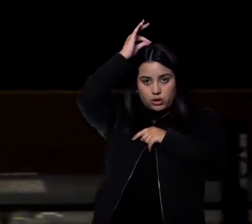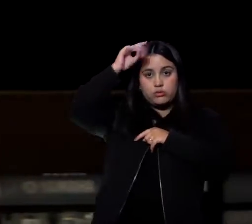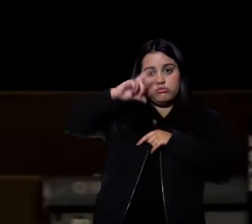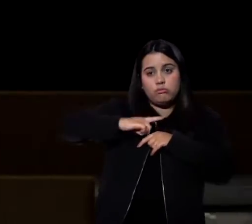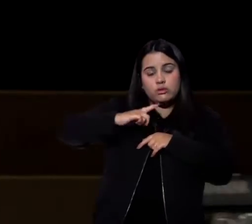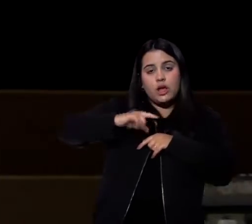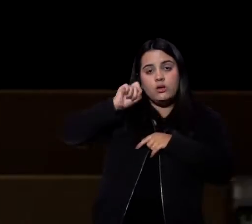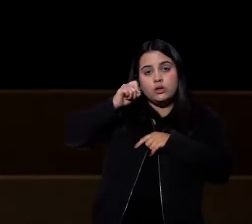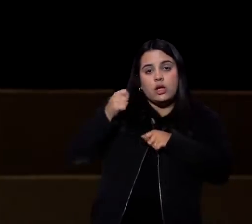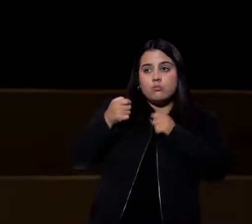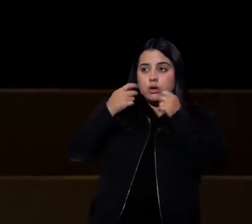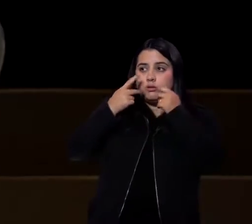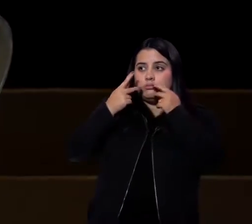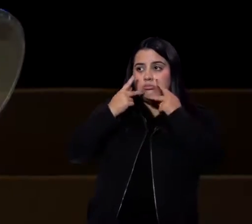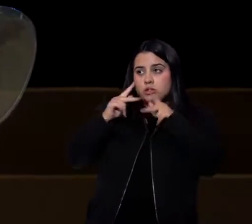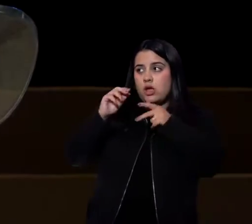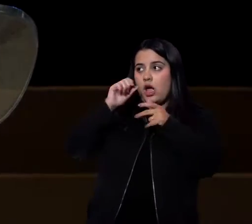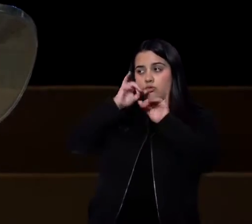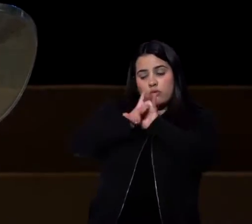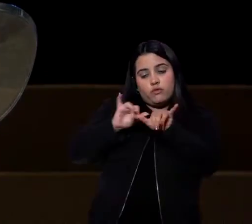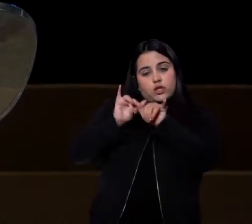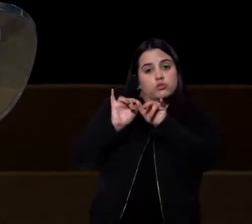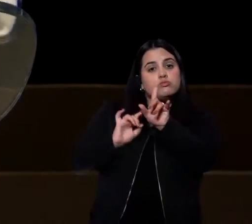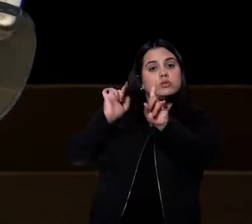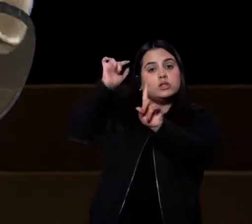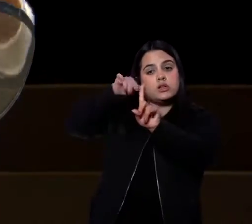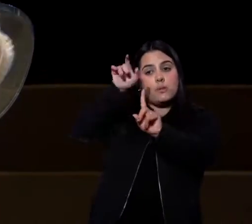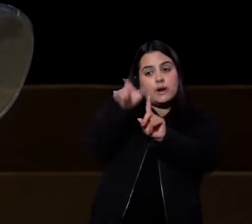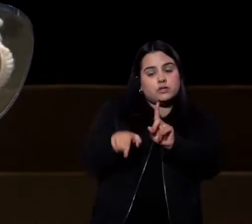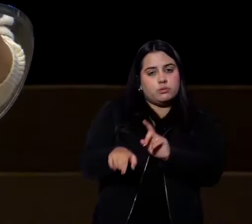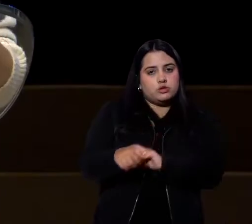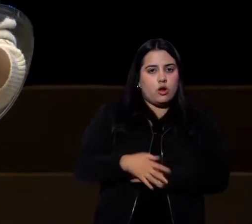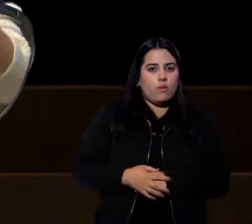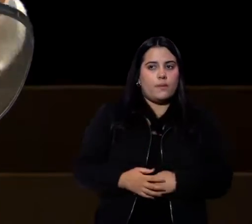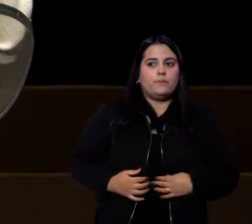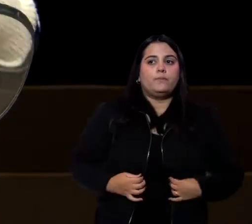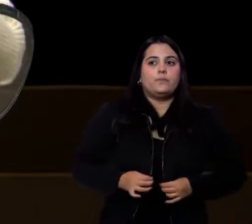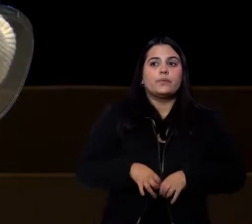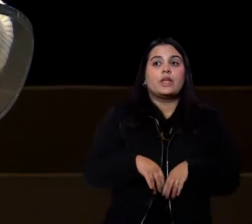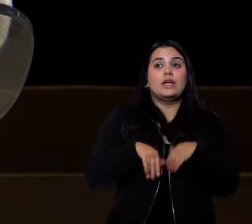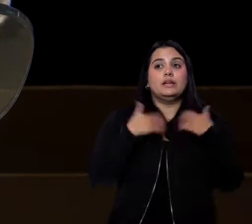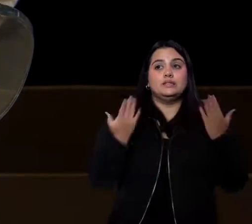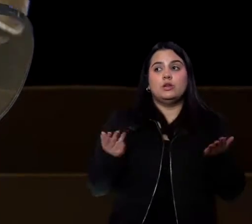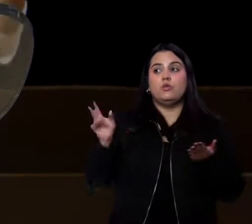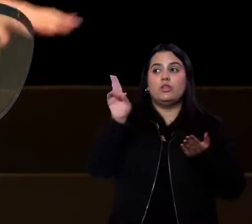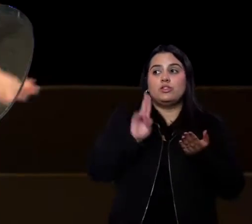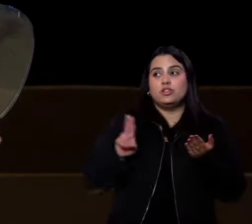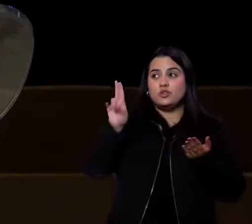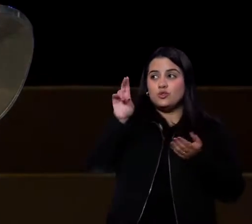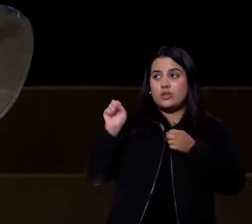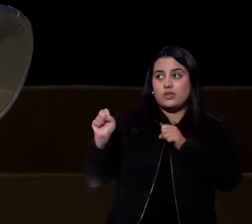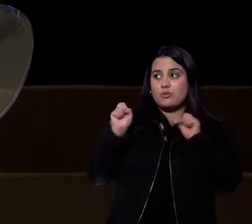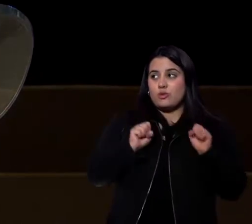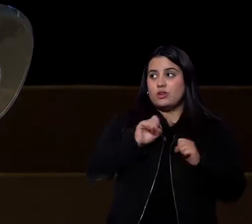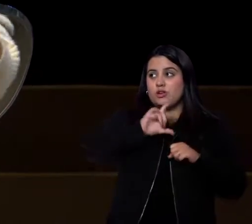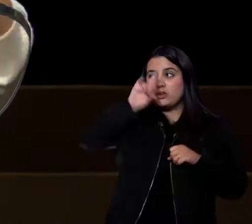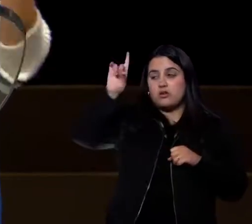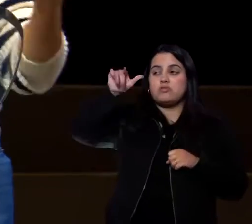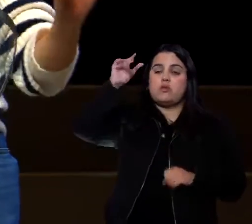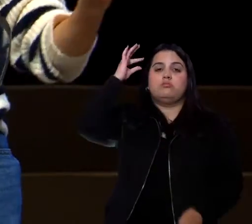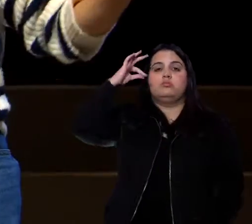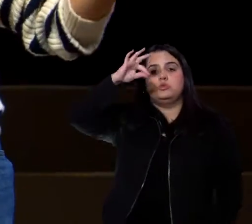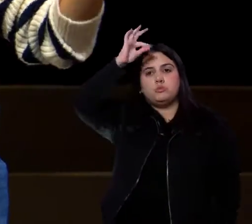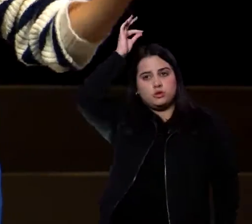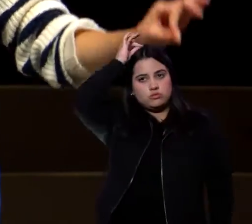Então, é Ele quem nos usa. Quando a gente desfruta do poder de Deus, é o Espírito Santo agindo no nosso meio. Então, à